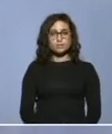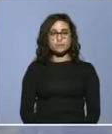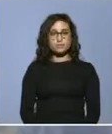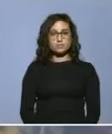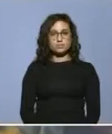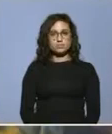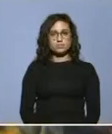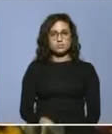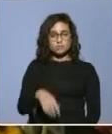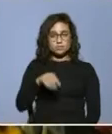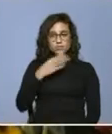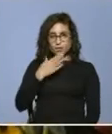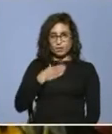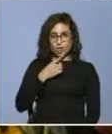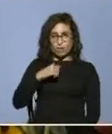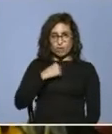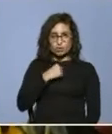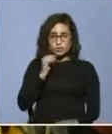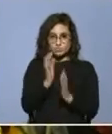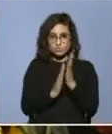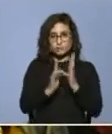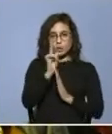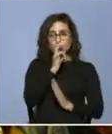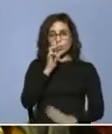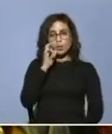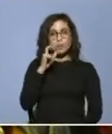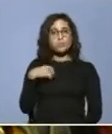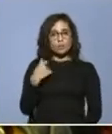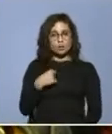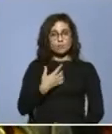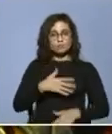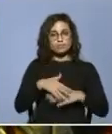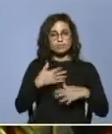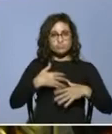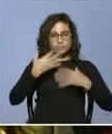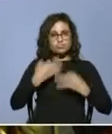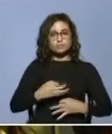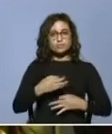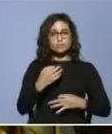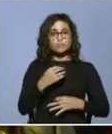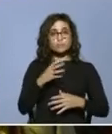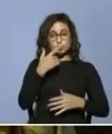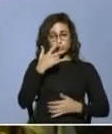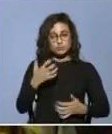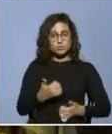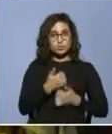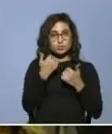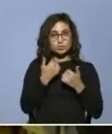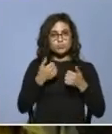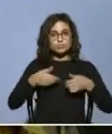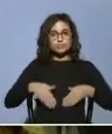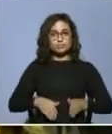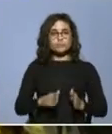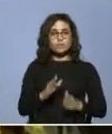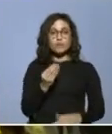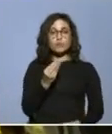Também para nós, Deus cumpriu a sua promessa. Nasceu-nos o Salvador. É aquele